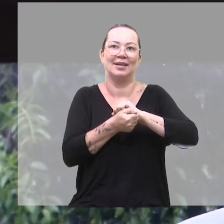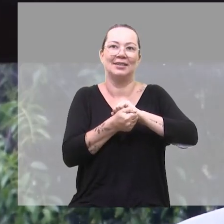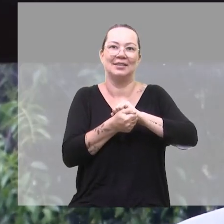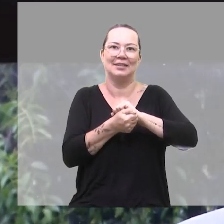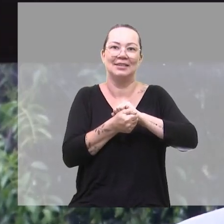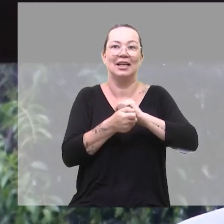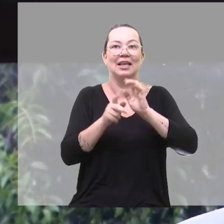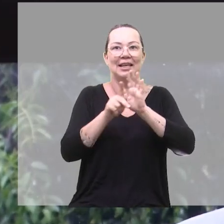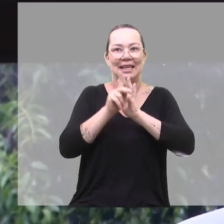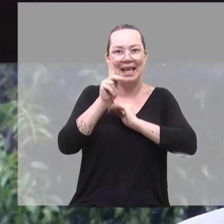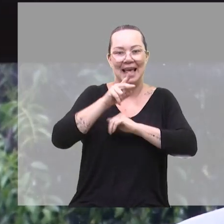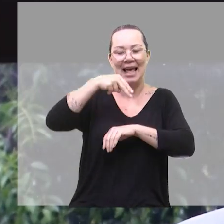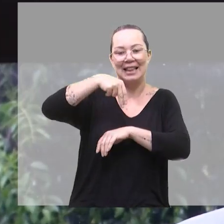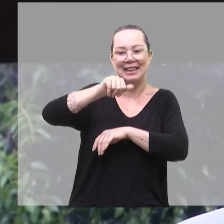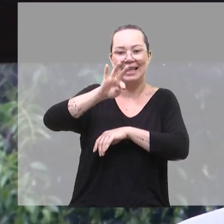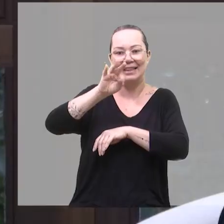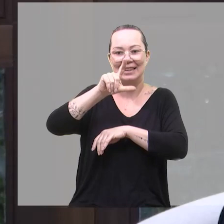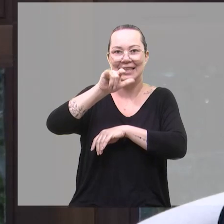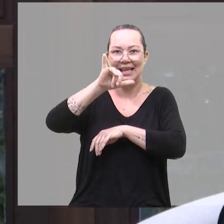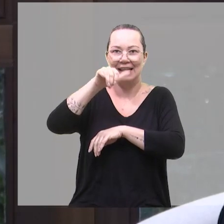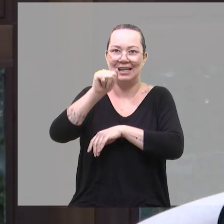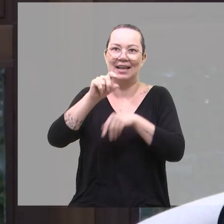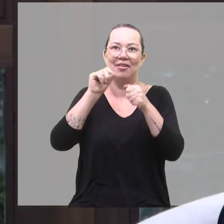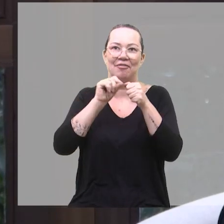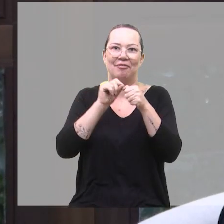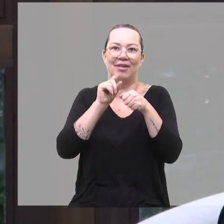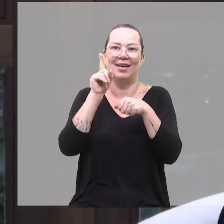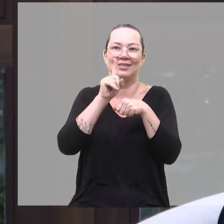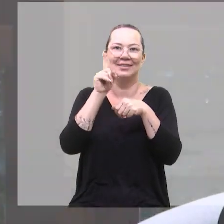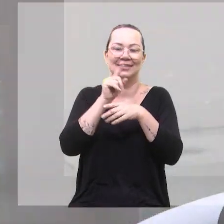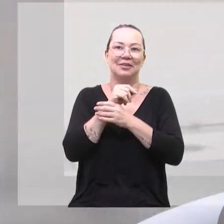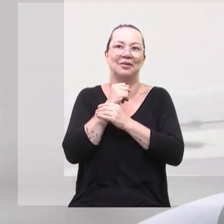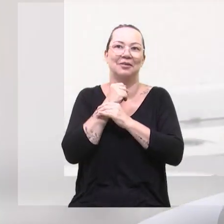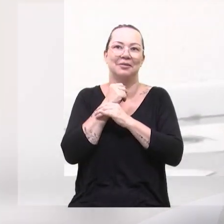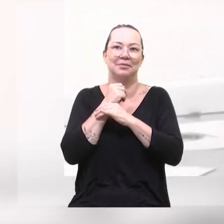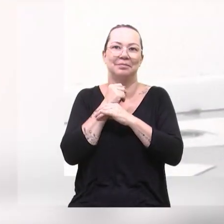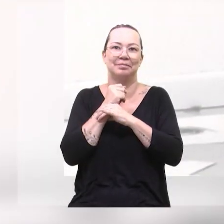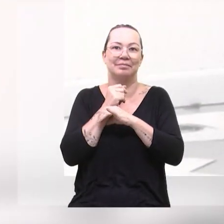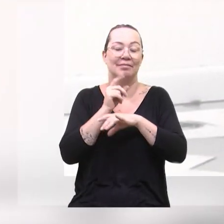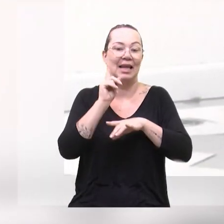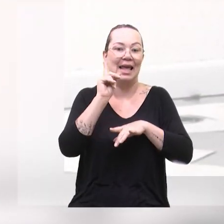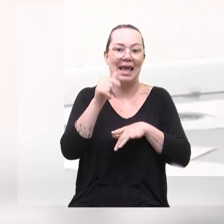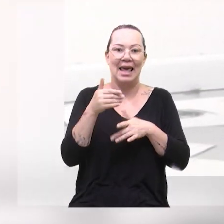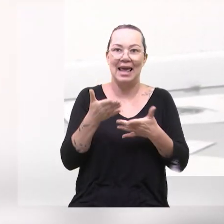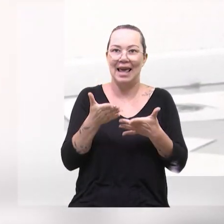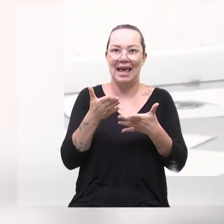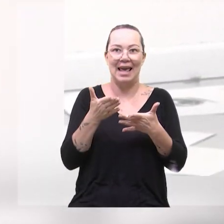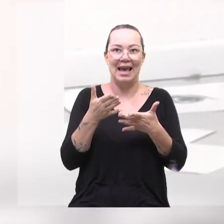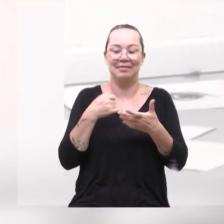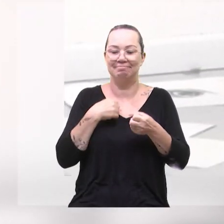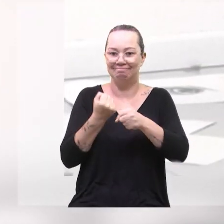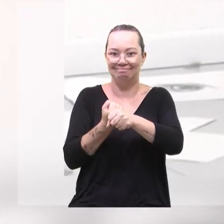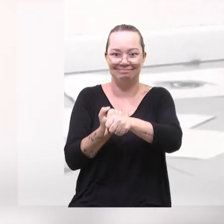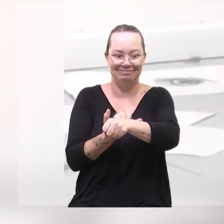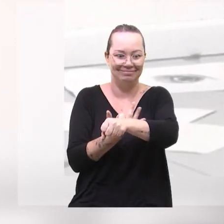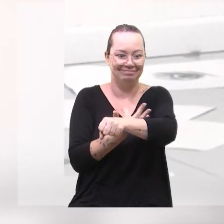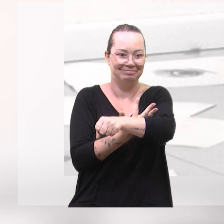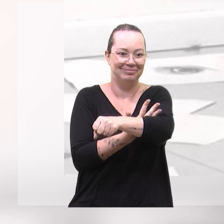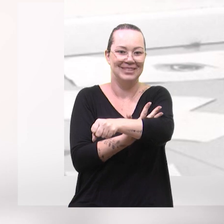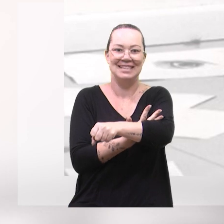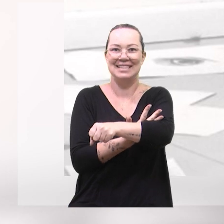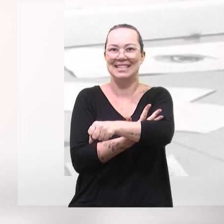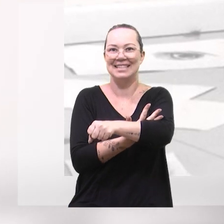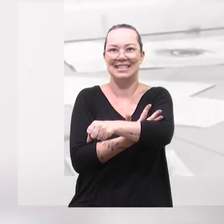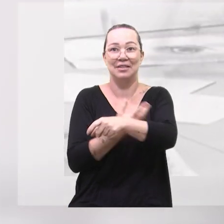de arte que a Natália Bianchi faz. É assim, é de morrer de